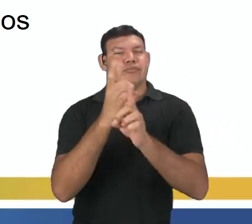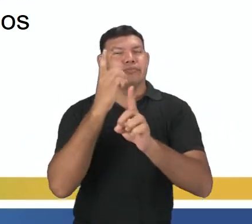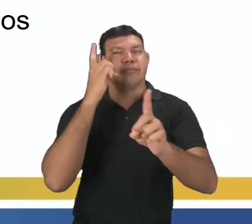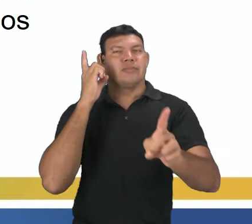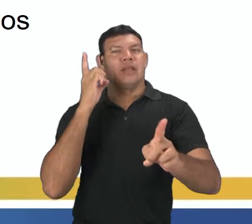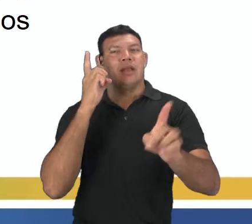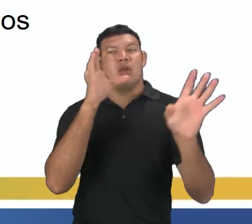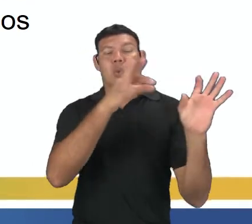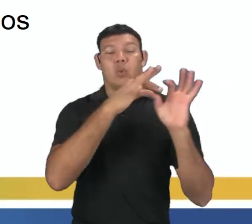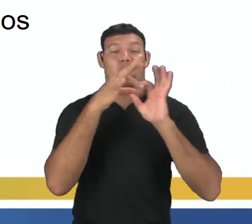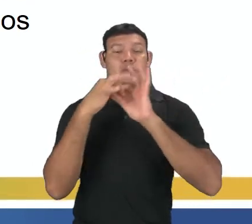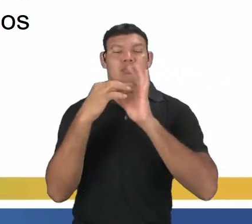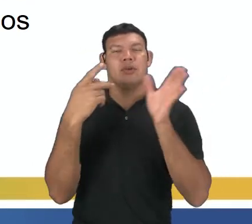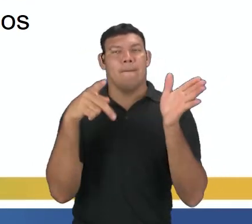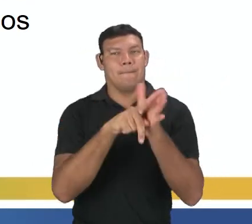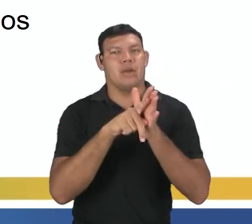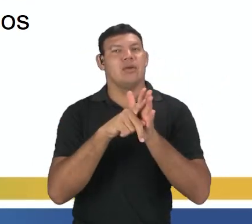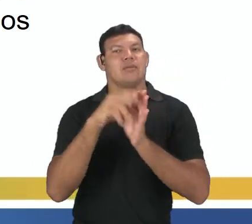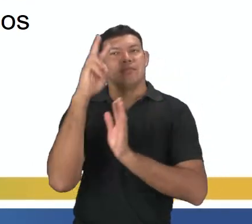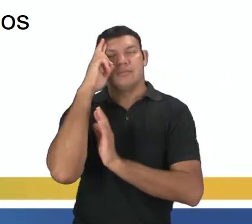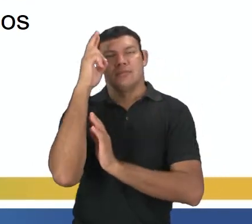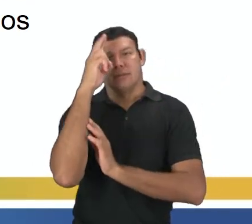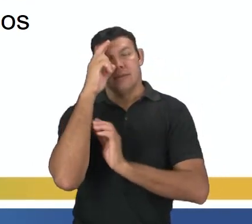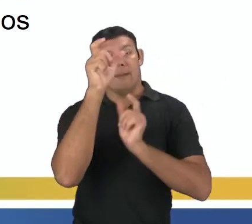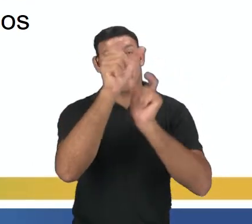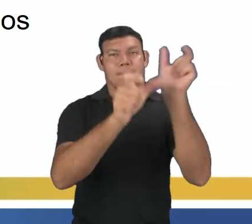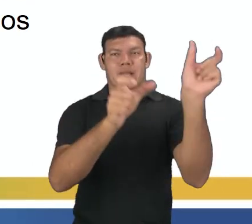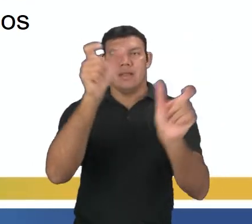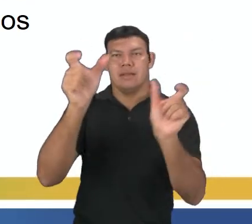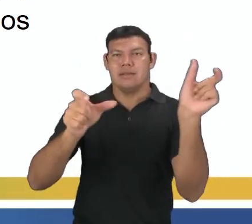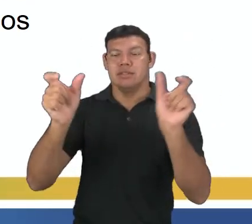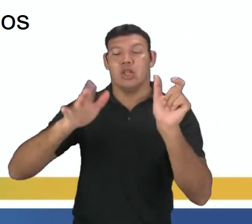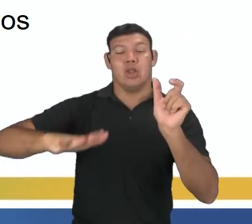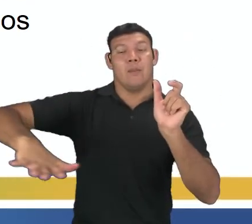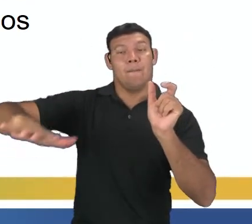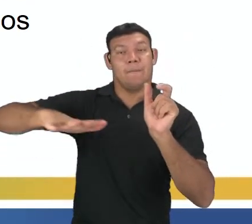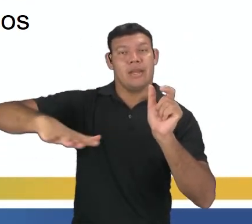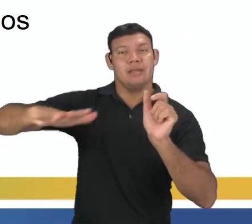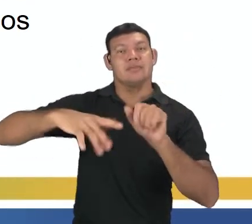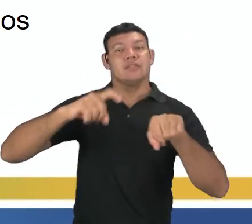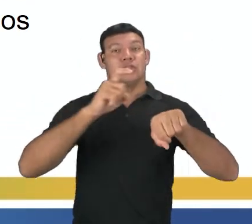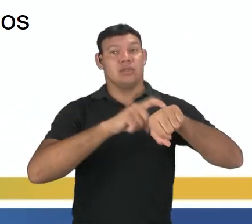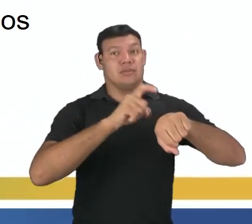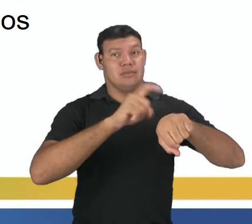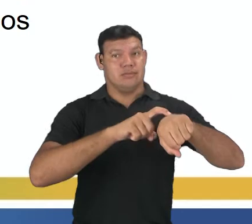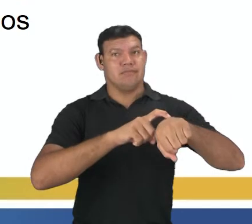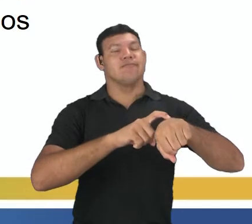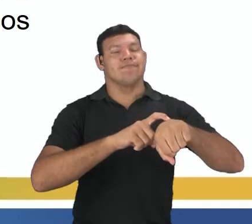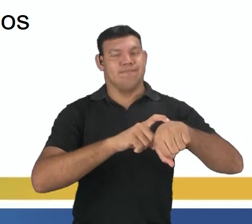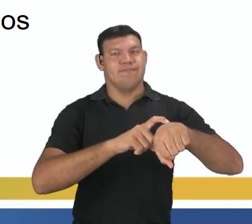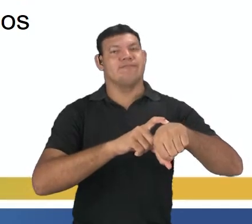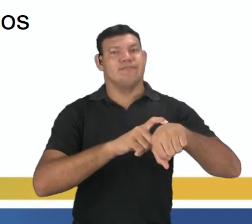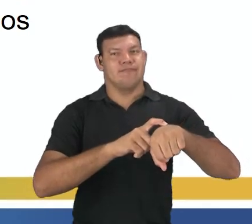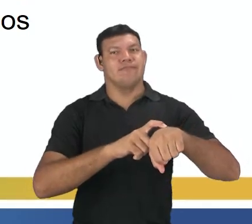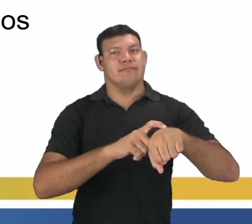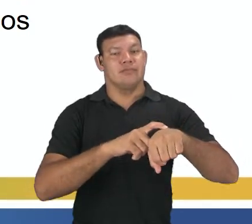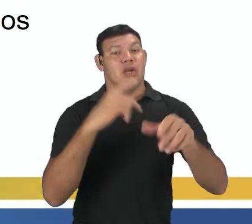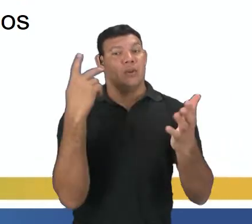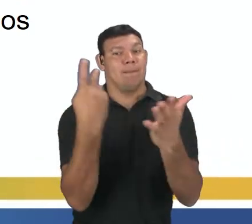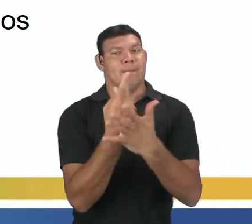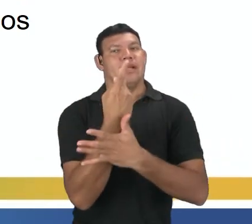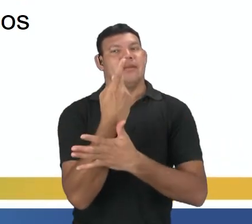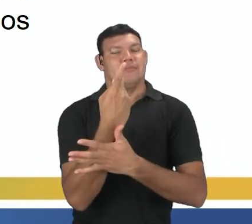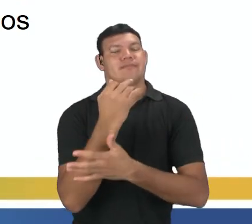o contexto da narrativa, que são as personagens, qual é o espaço e o tempo nos quais a história vai